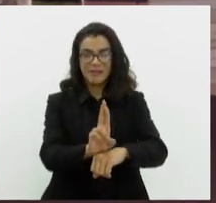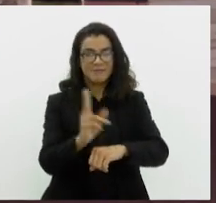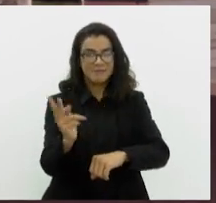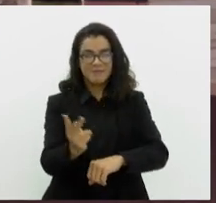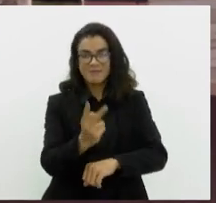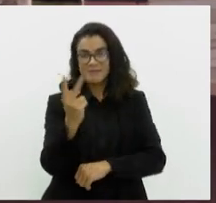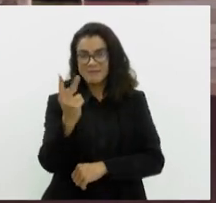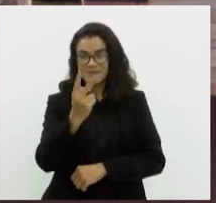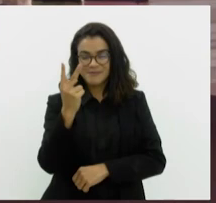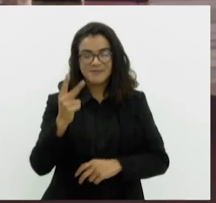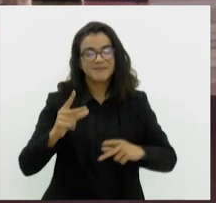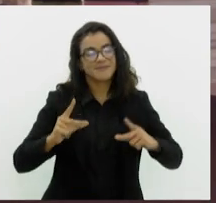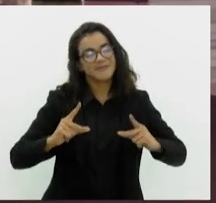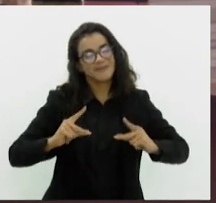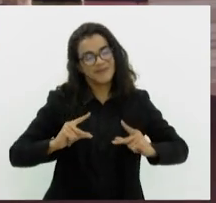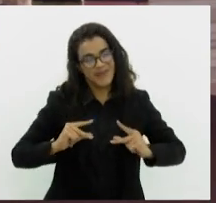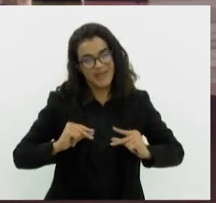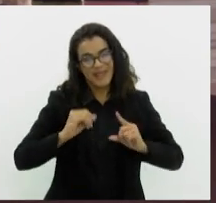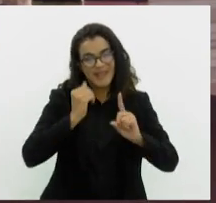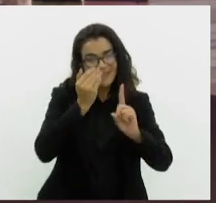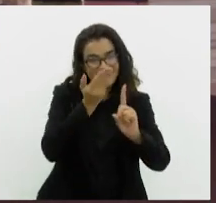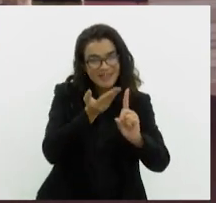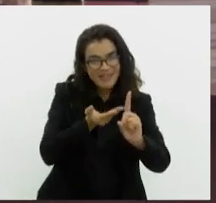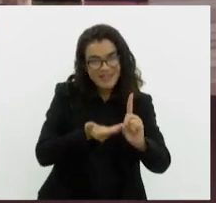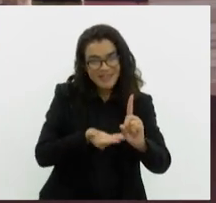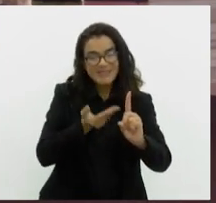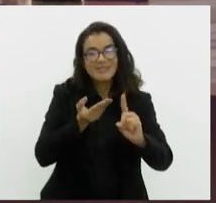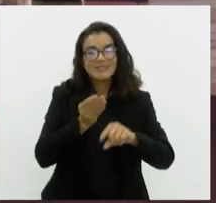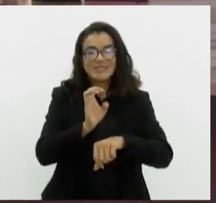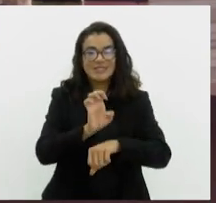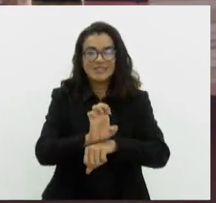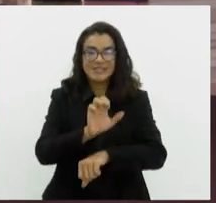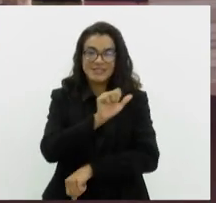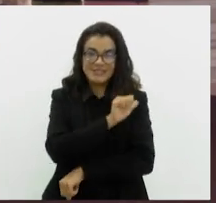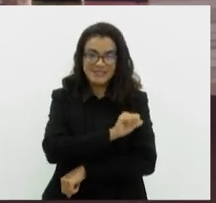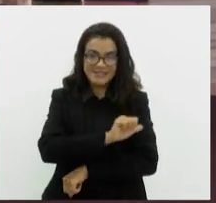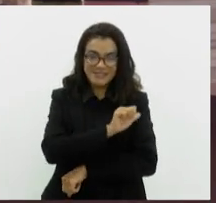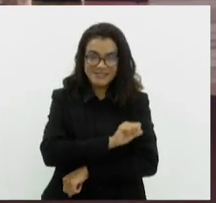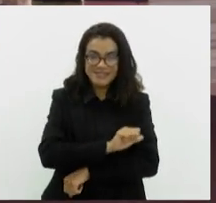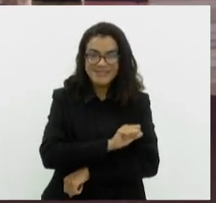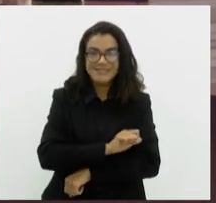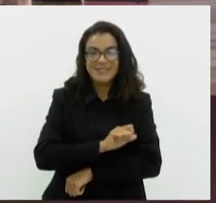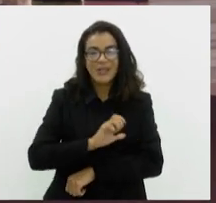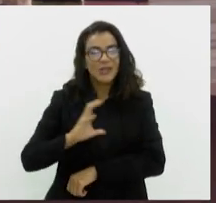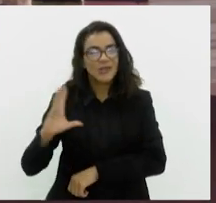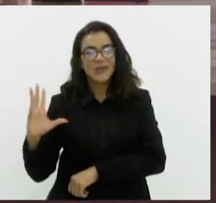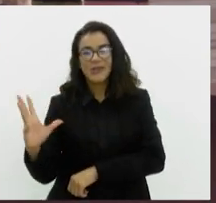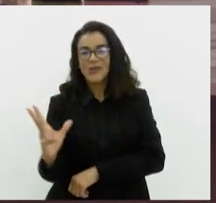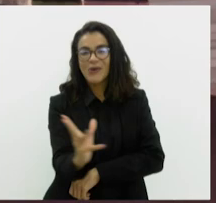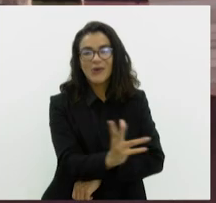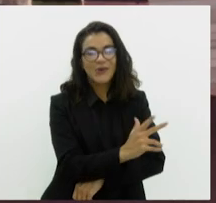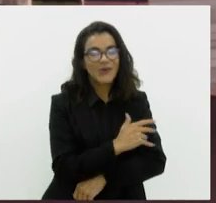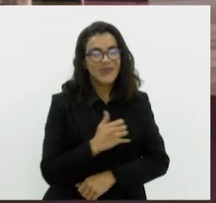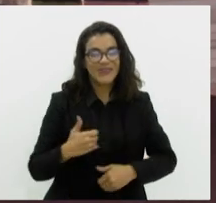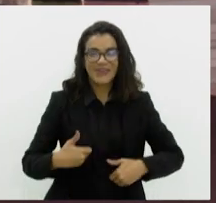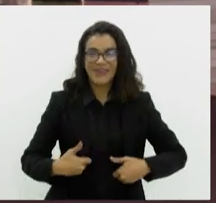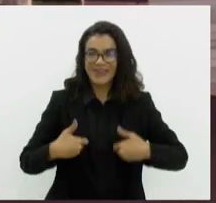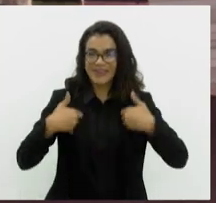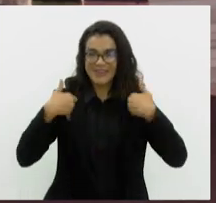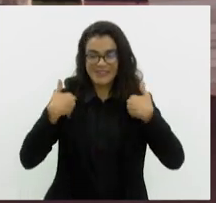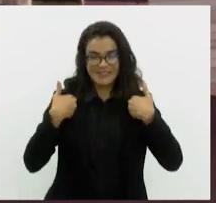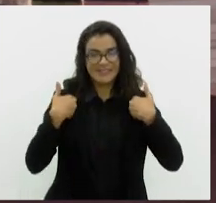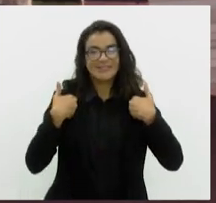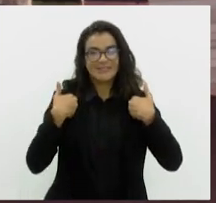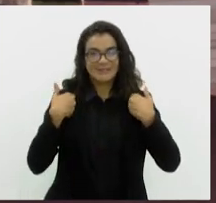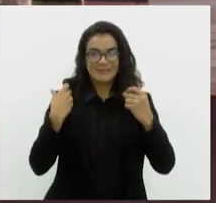valiosa, merece demais essa homenagem e o Estado do Rio de Janeiro deve estar todo muito orgulhoso por esse